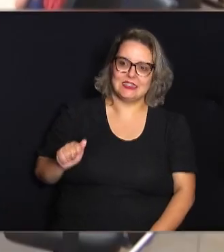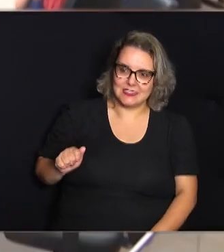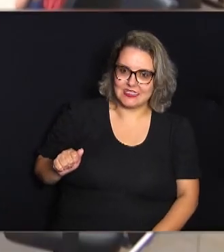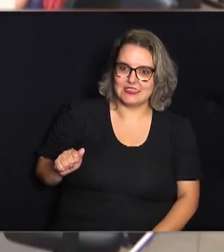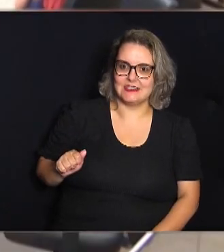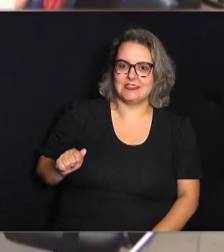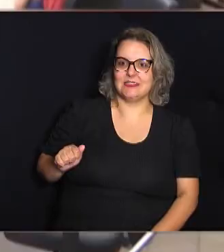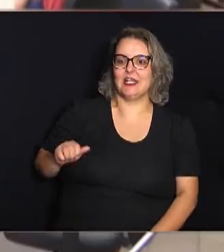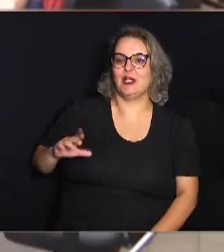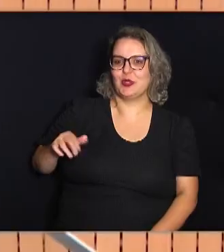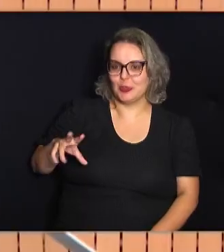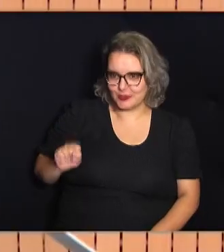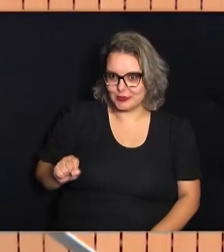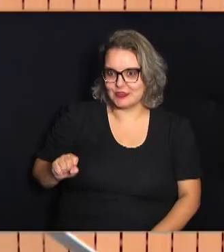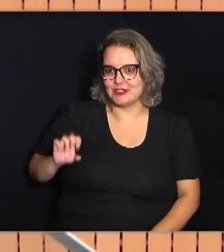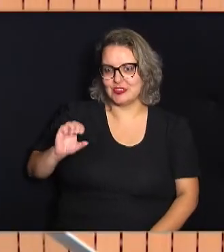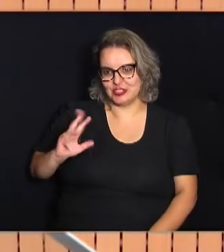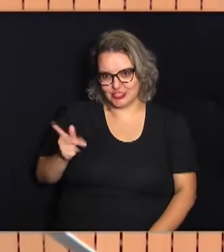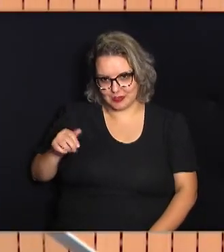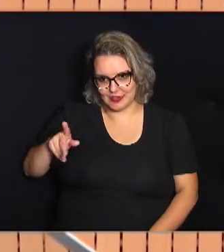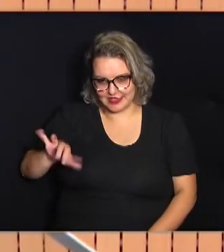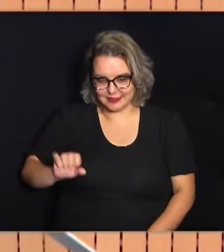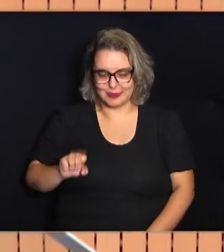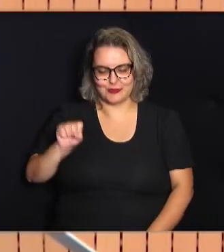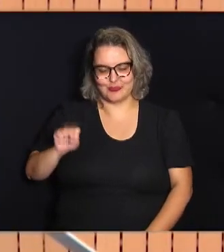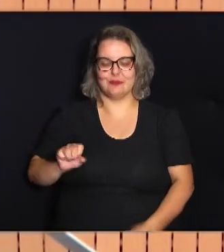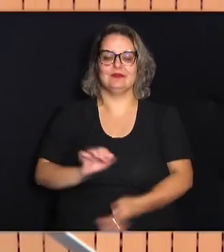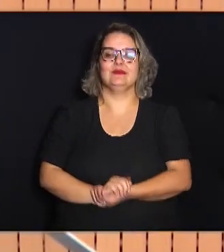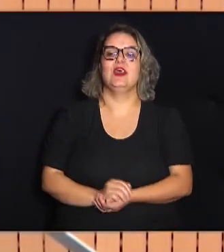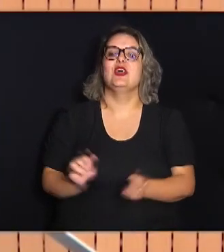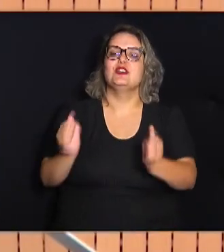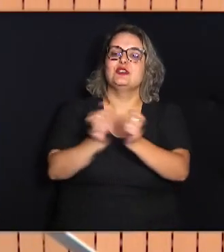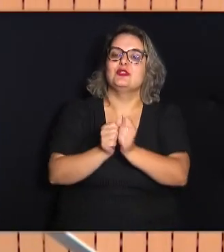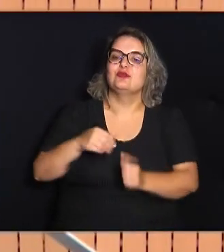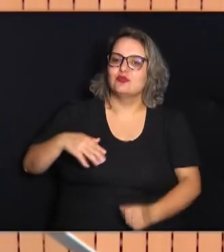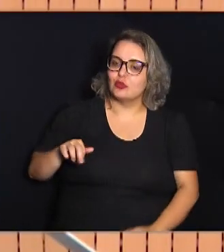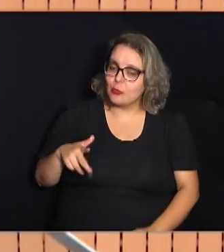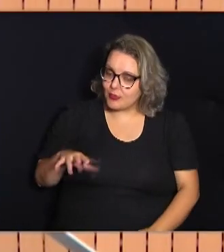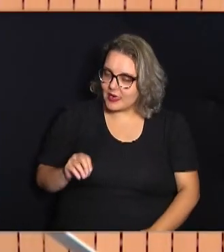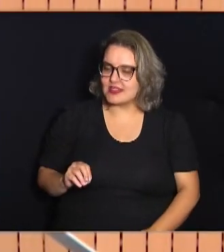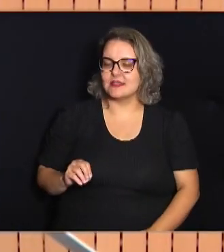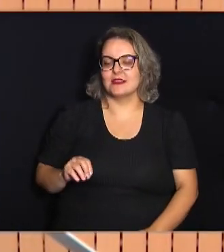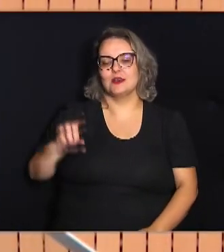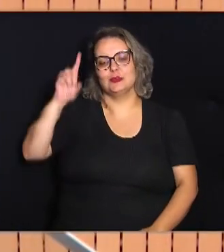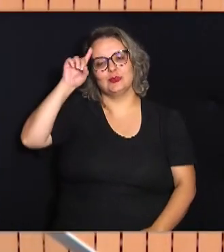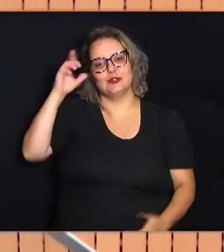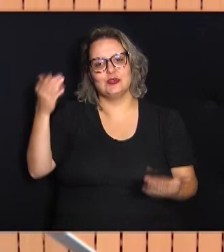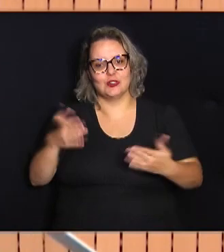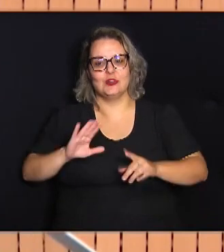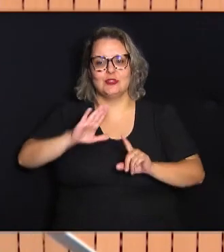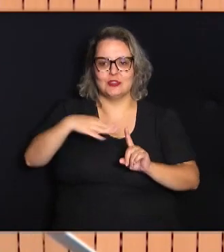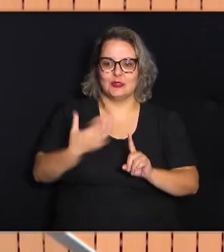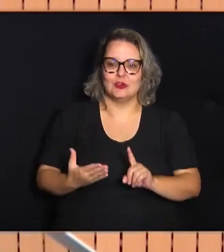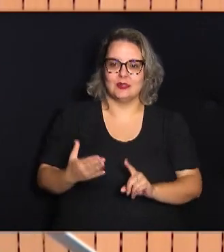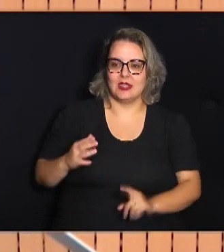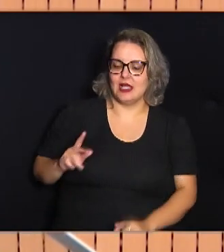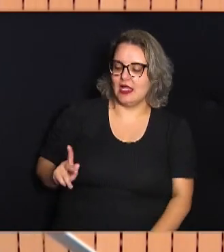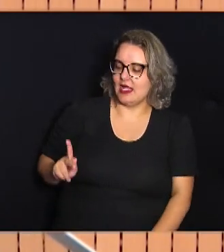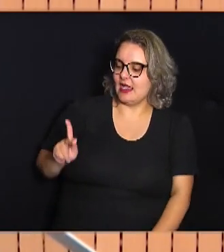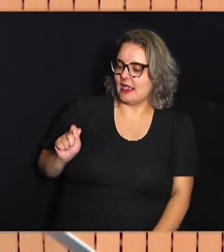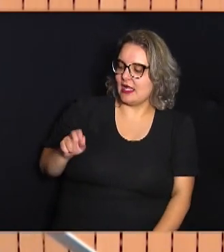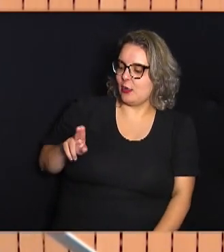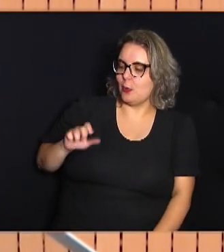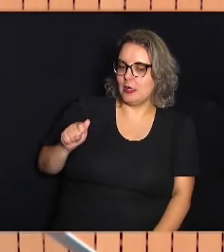Sul. Junto com o Marcelo, nós estamos homenageando no dia de hoje o Cauã